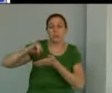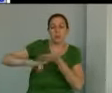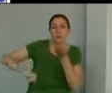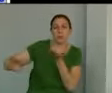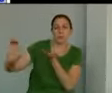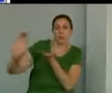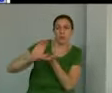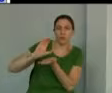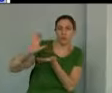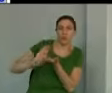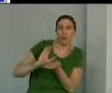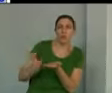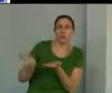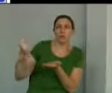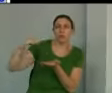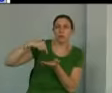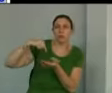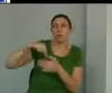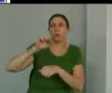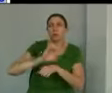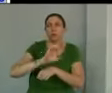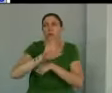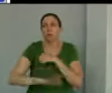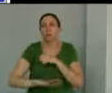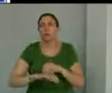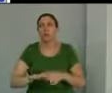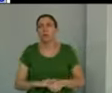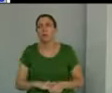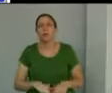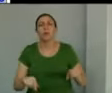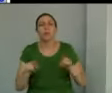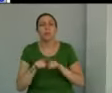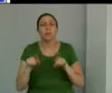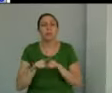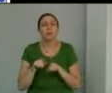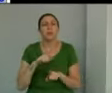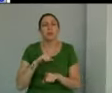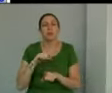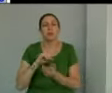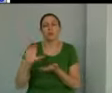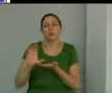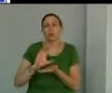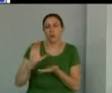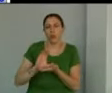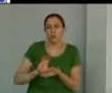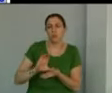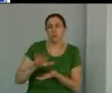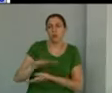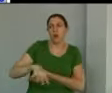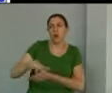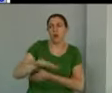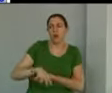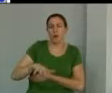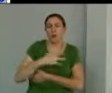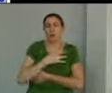256 milhões. Além disso, o município recebe recursos para a saúde, mais